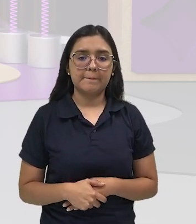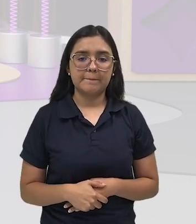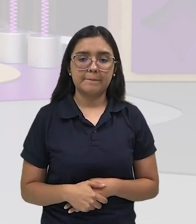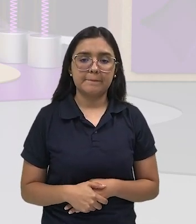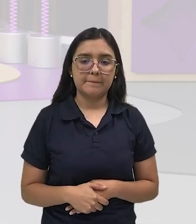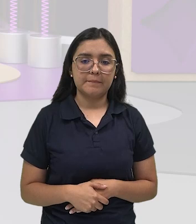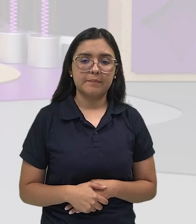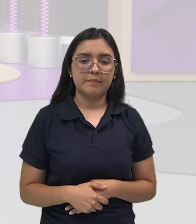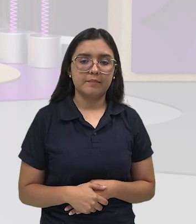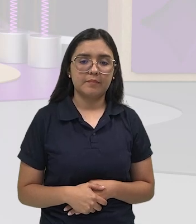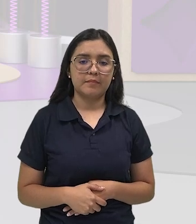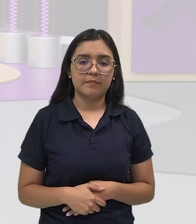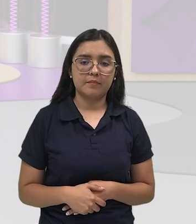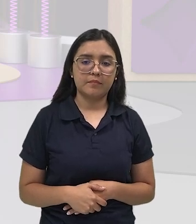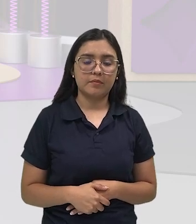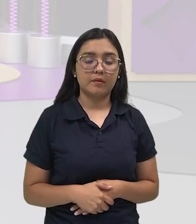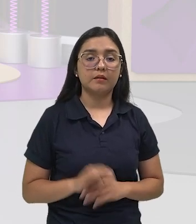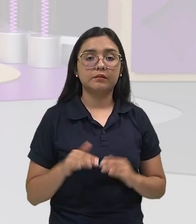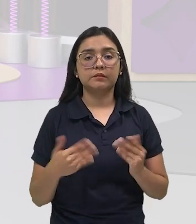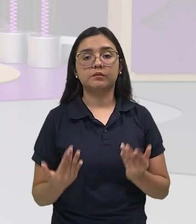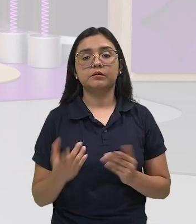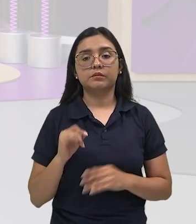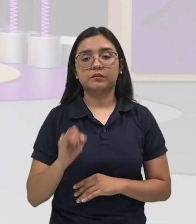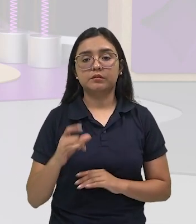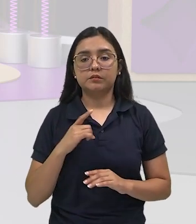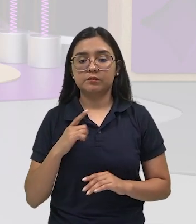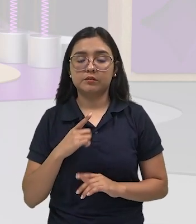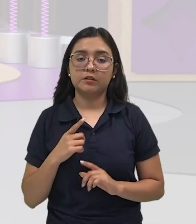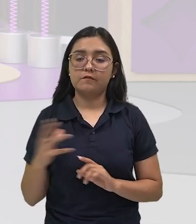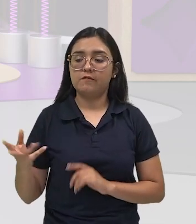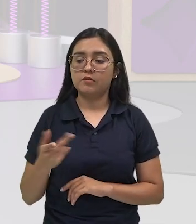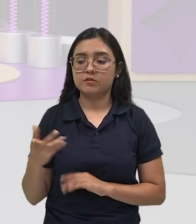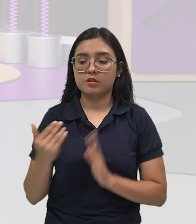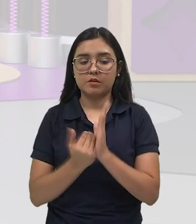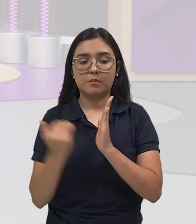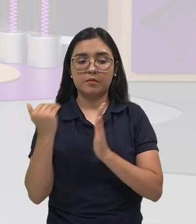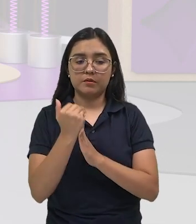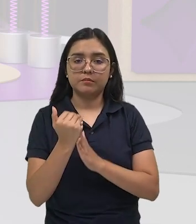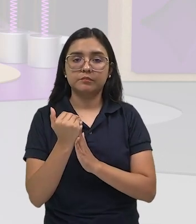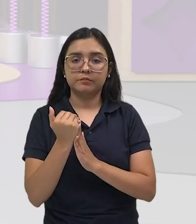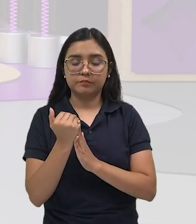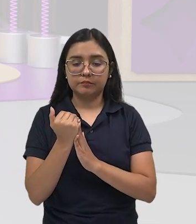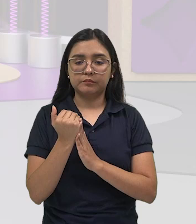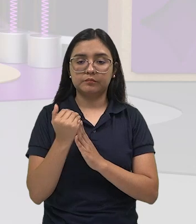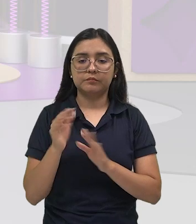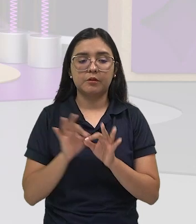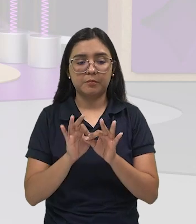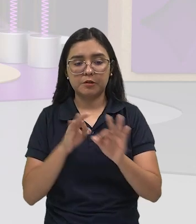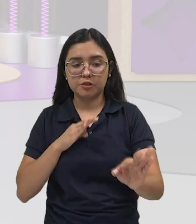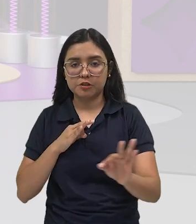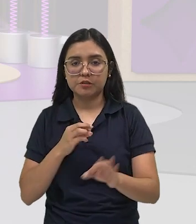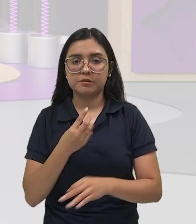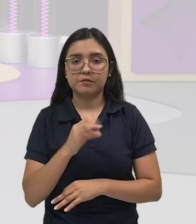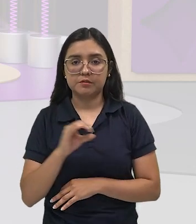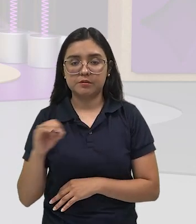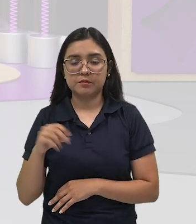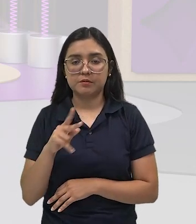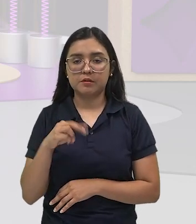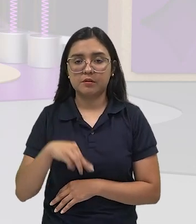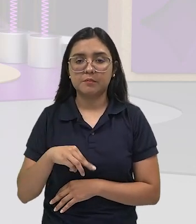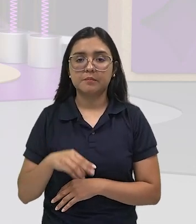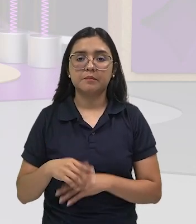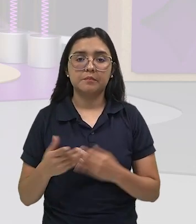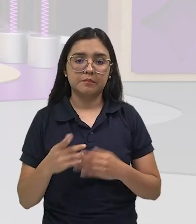Ora, se você aumenta a velocidade para percorrer uma determinada distância em